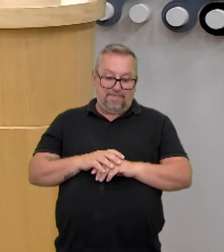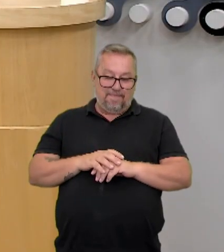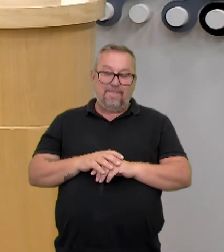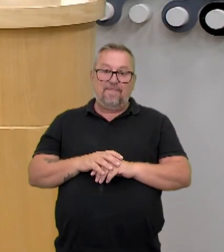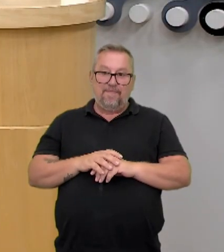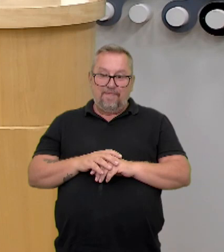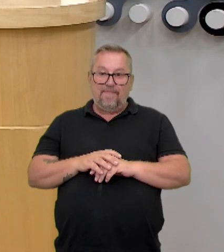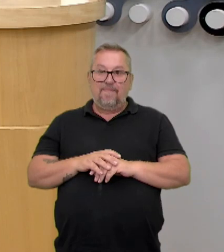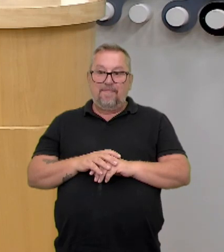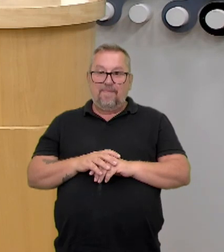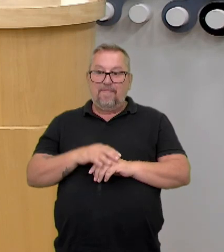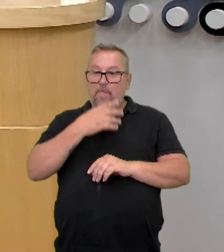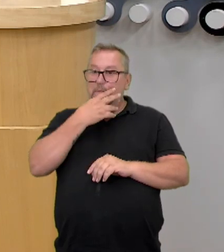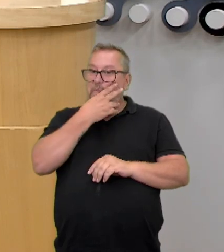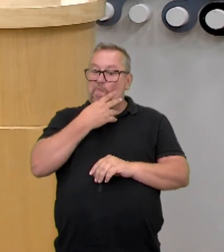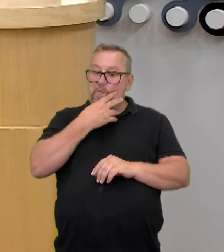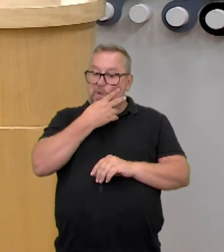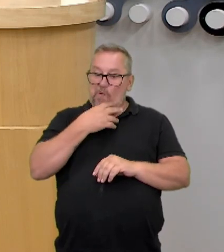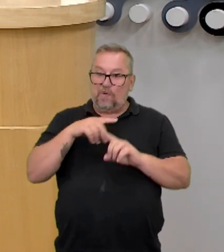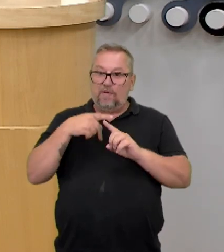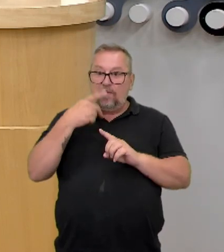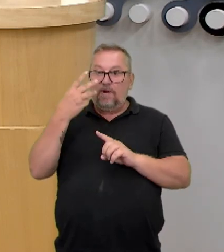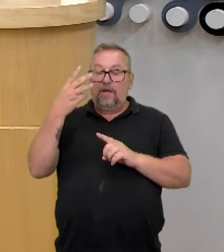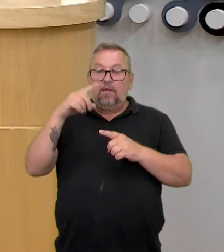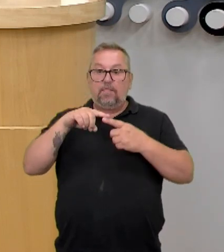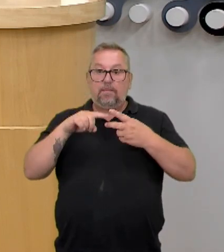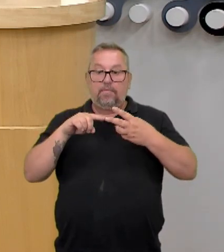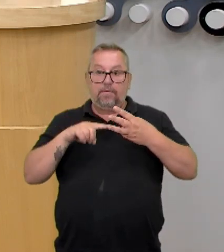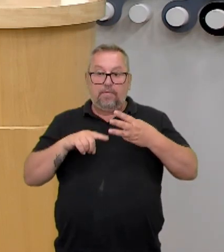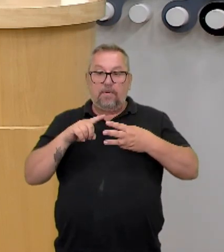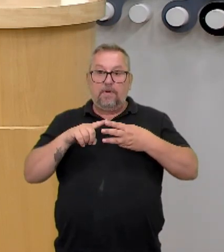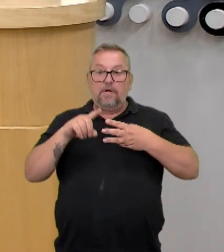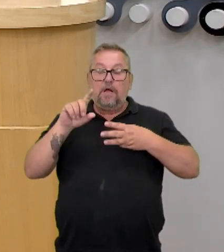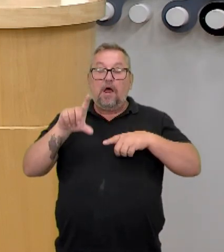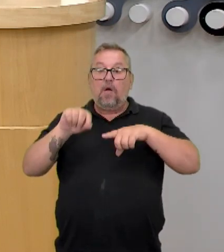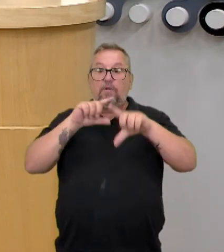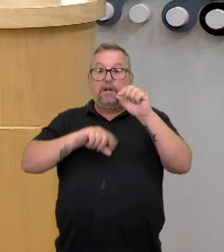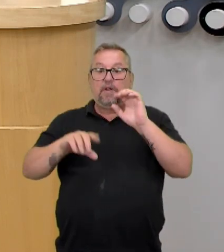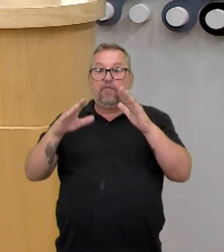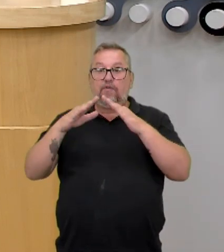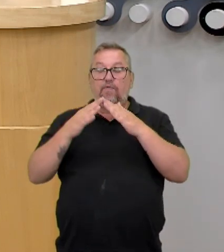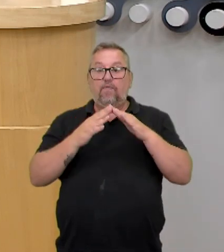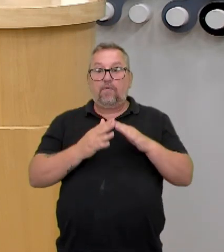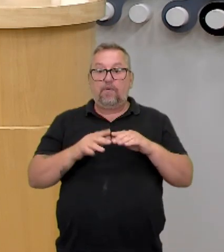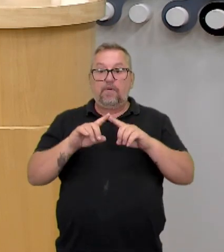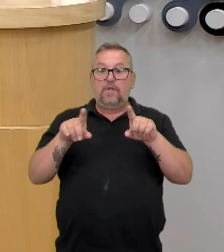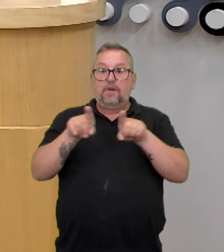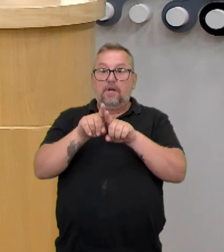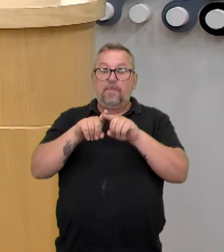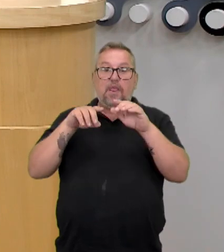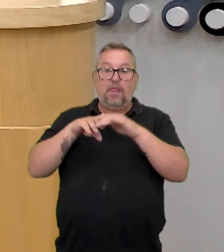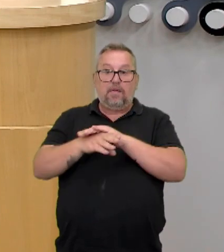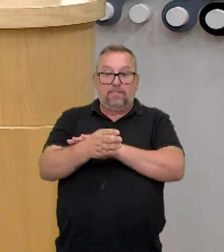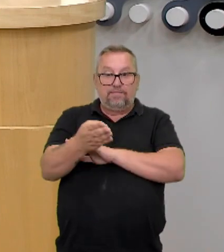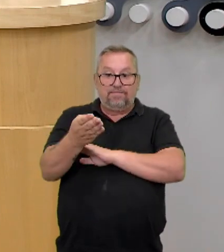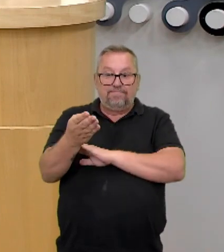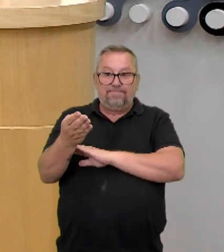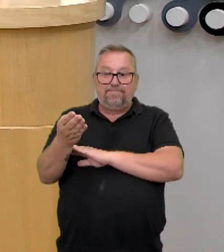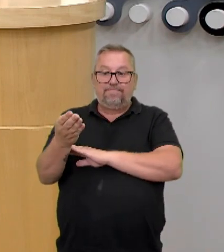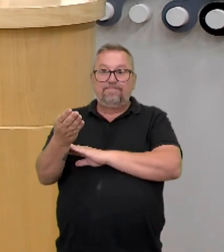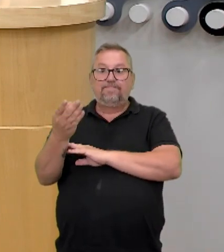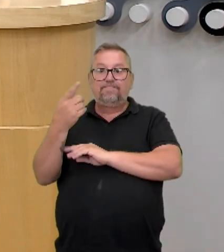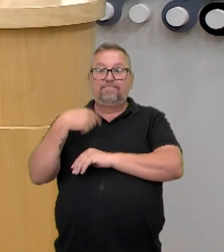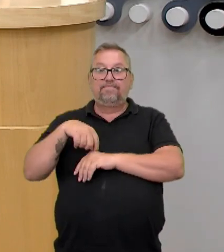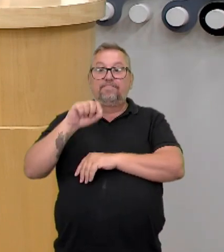Sim, você apontou 3 pontos de vista, né? A mídia alternativa, a mídia comunitária e a mídia tradicional. Aí